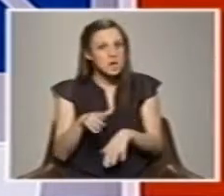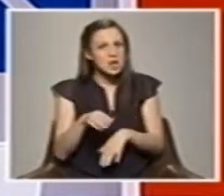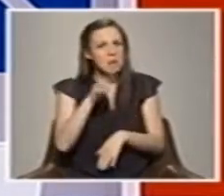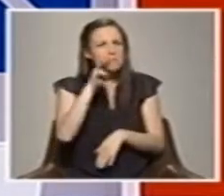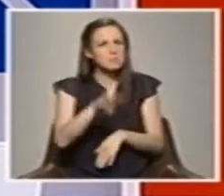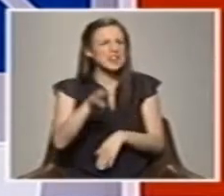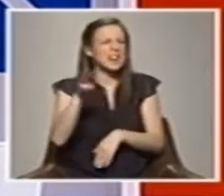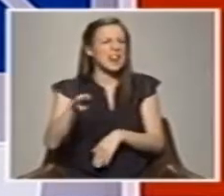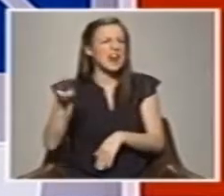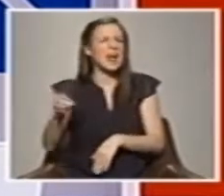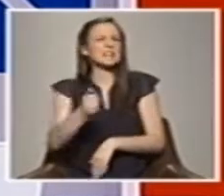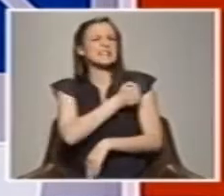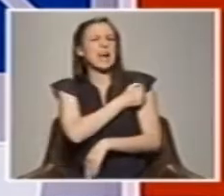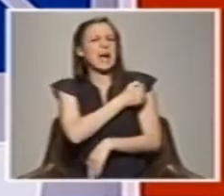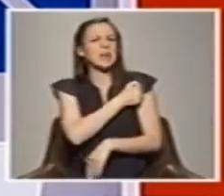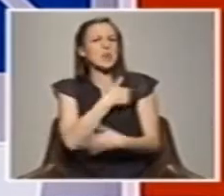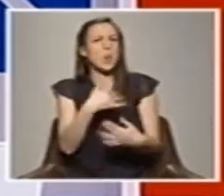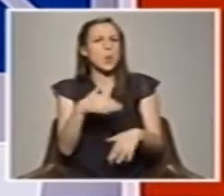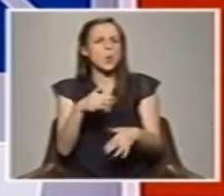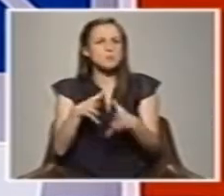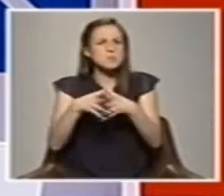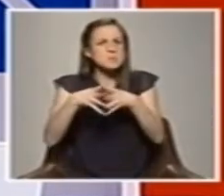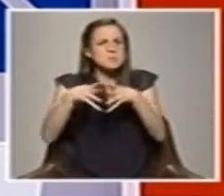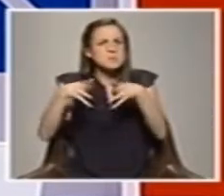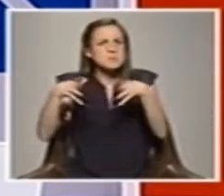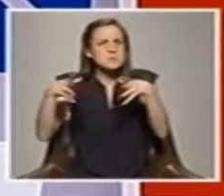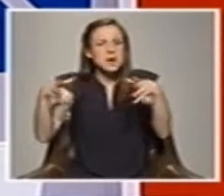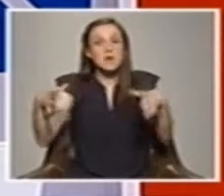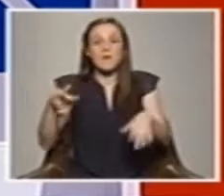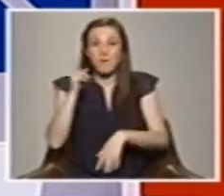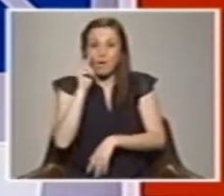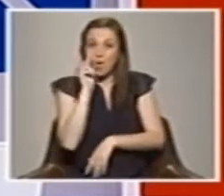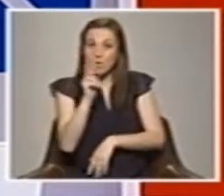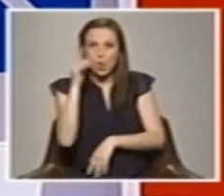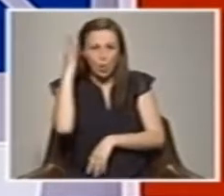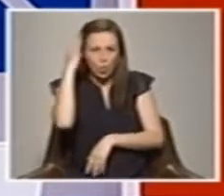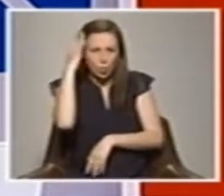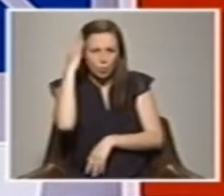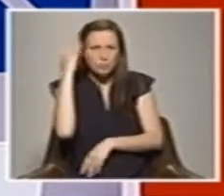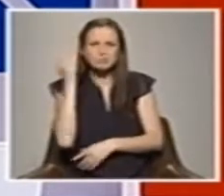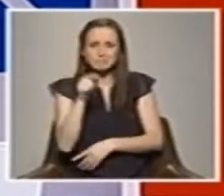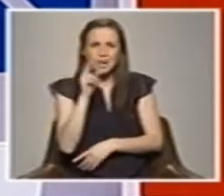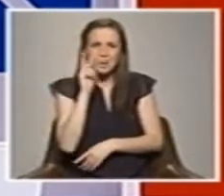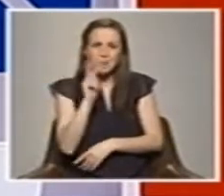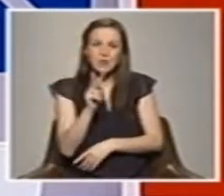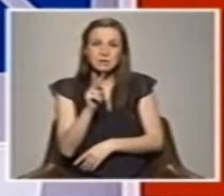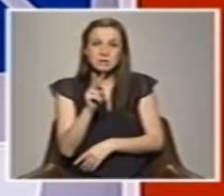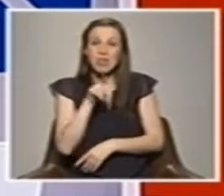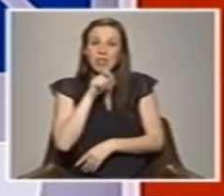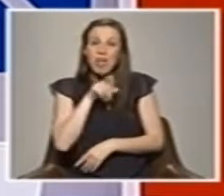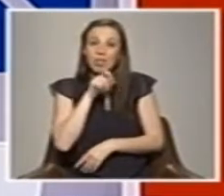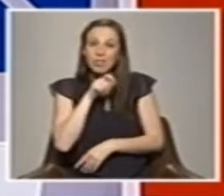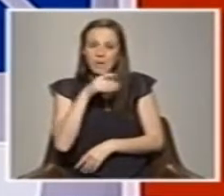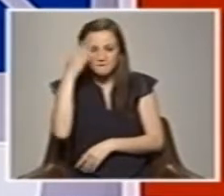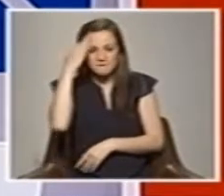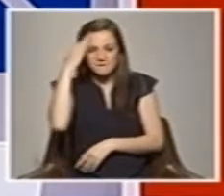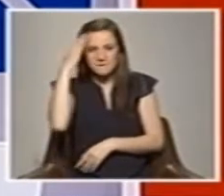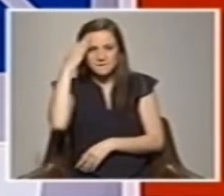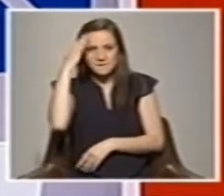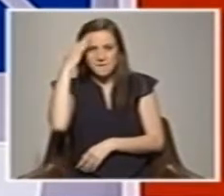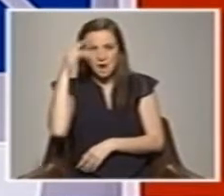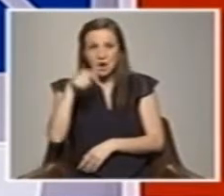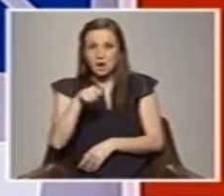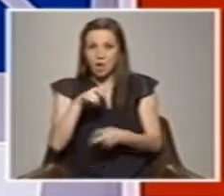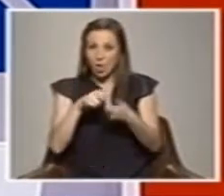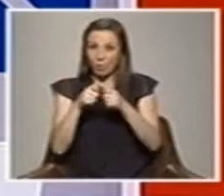milhares de lares, é impressionante como elas crescem. E olhando precisamente para os números, é olhando para eles que conseguimos tomar consciência da